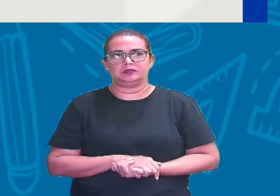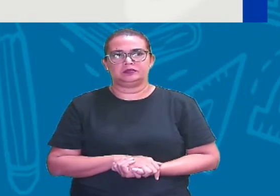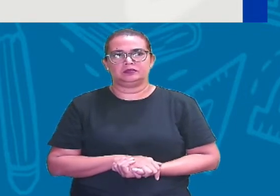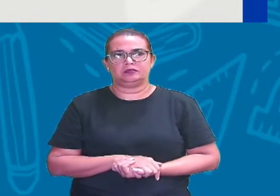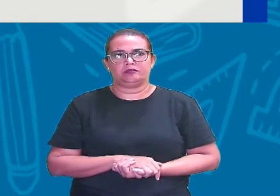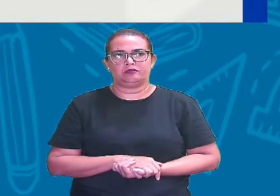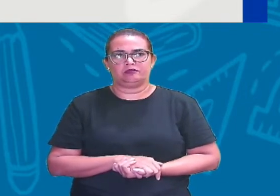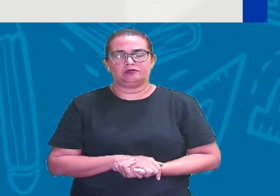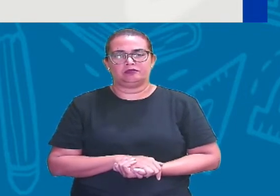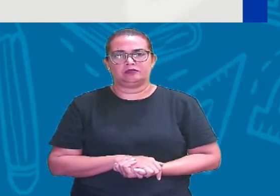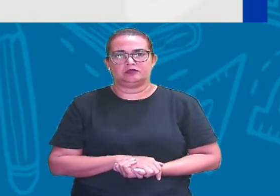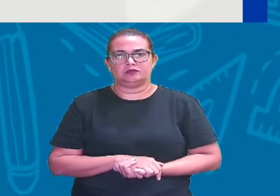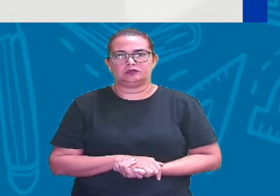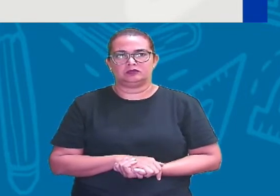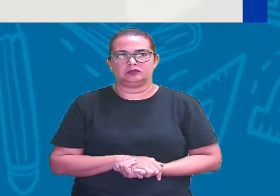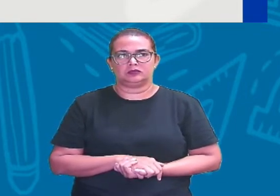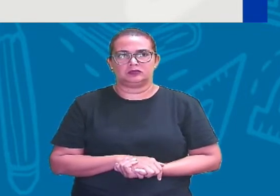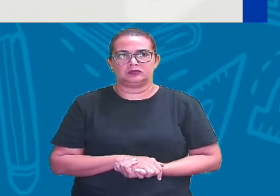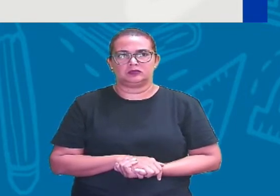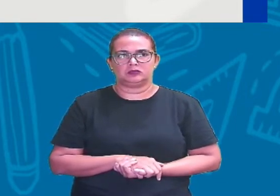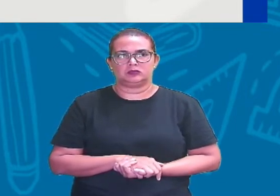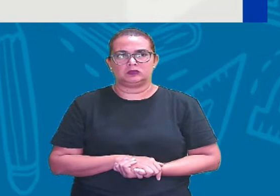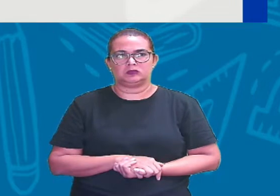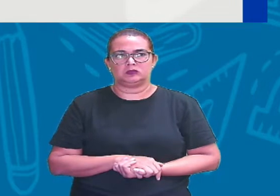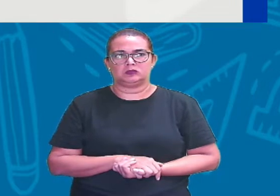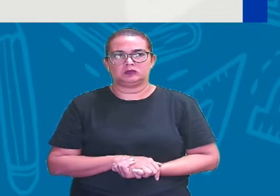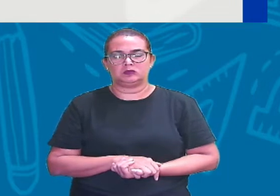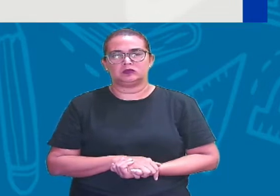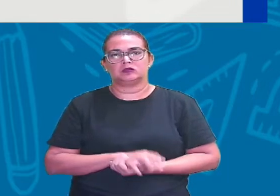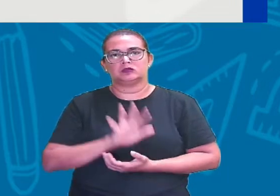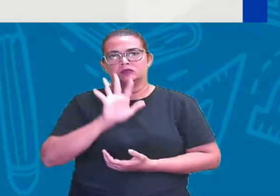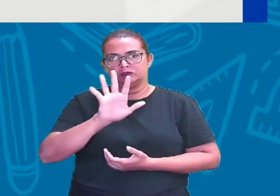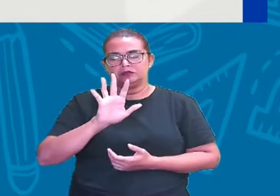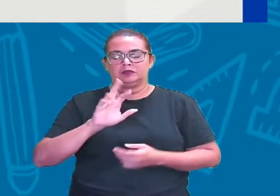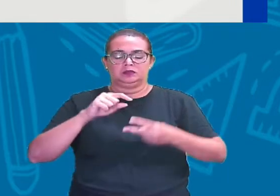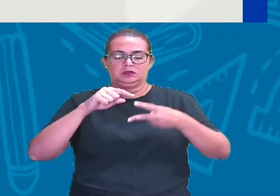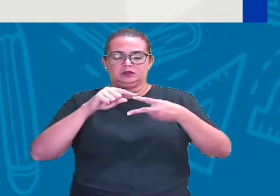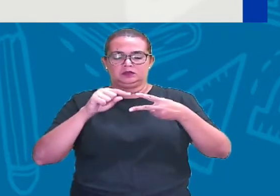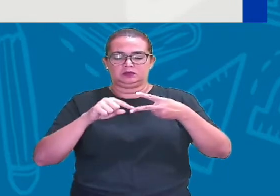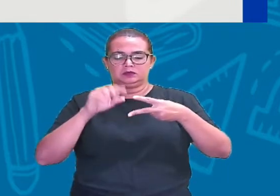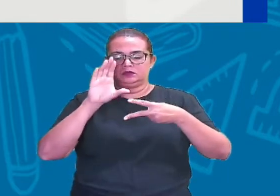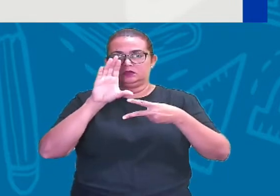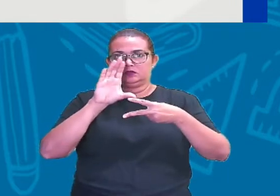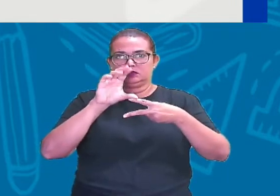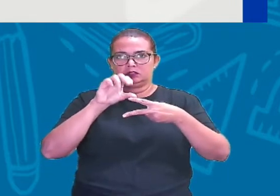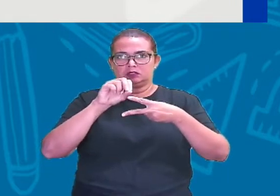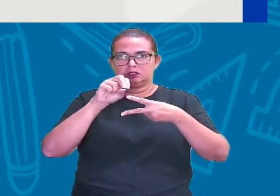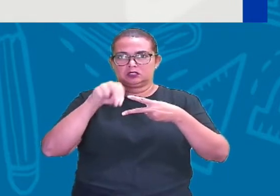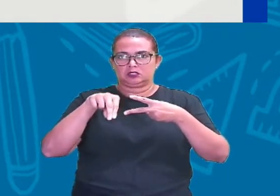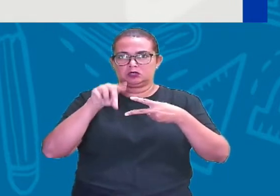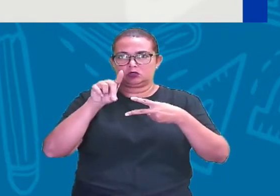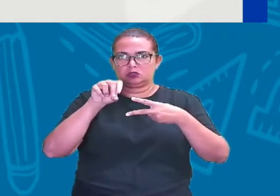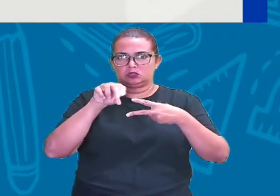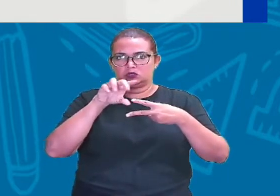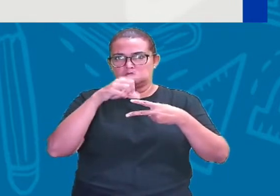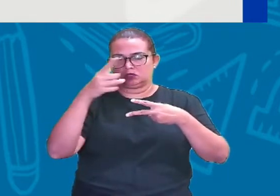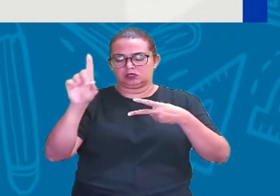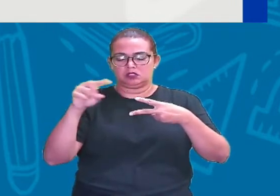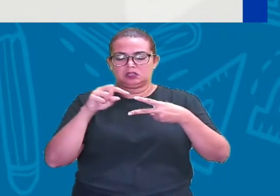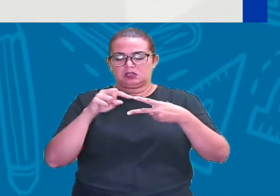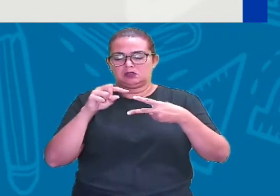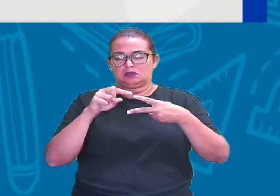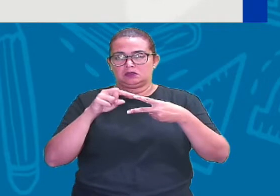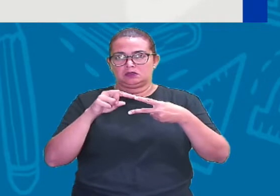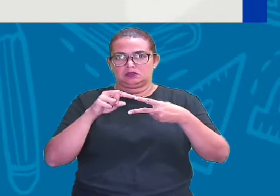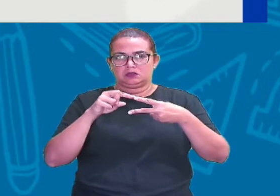Então, vamos detalhar aqui alguns detalhes entre a condução e a convecção. Olha, na condução não há